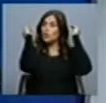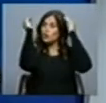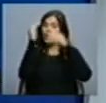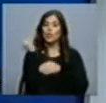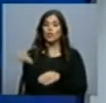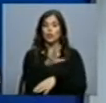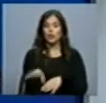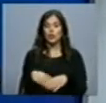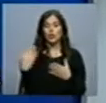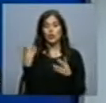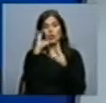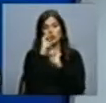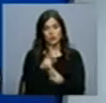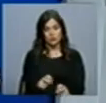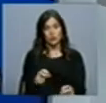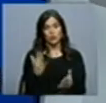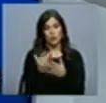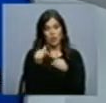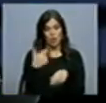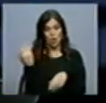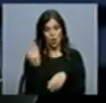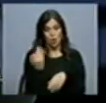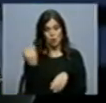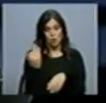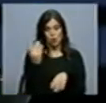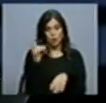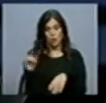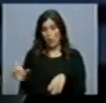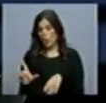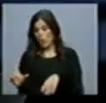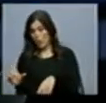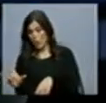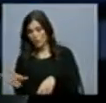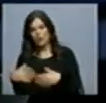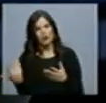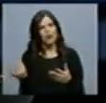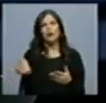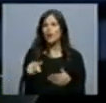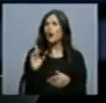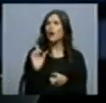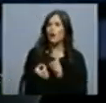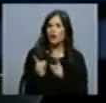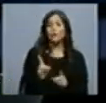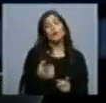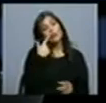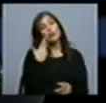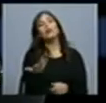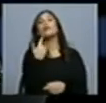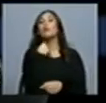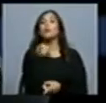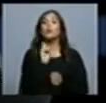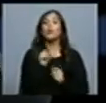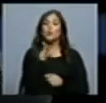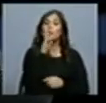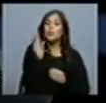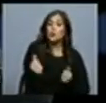a investigação em astronomia feita aqui no Porto, Centro de Astrofísica do Porto e em Lisboa. E o que é que eles anunciaram? Olha, anunciaram que, disseste muito bem há